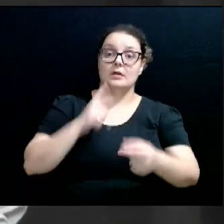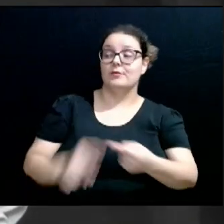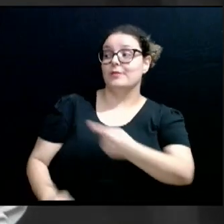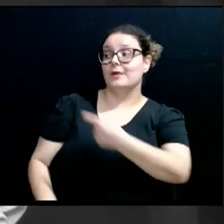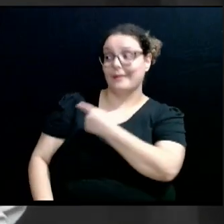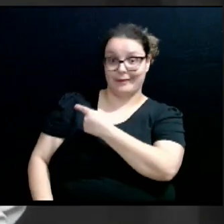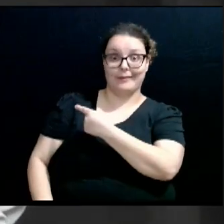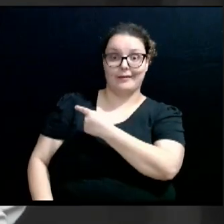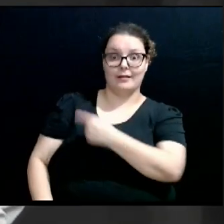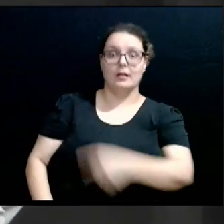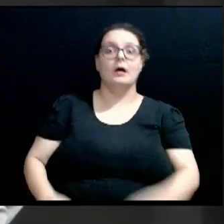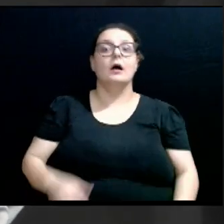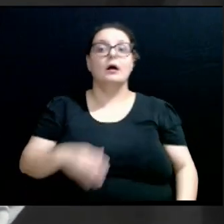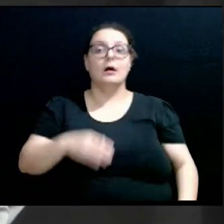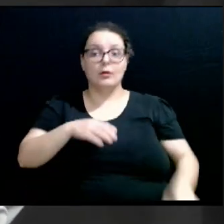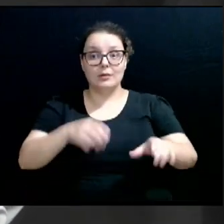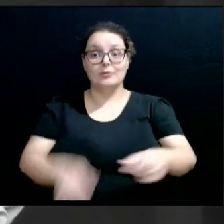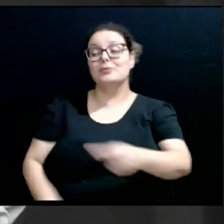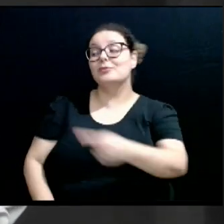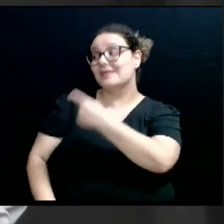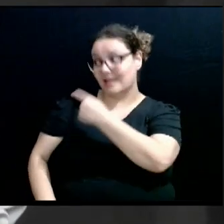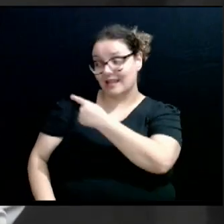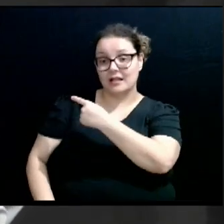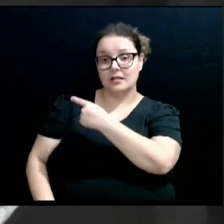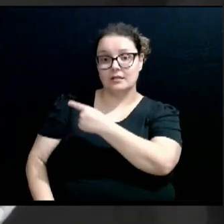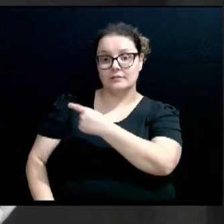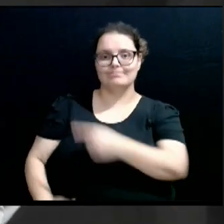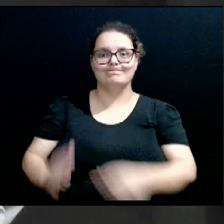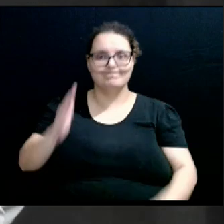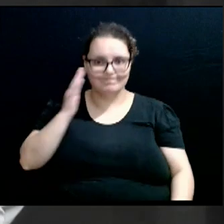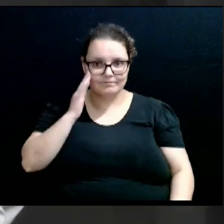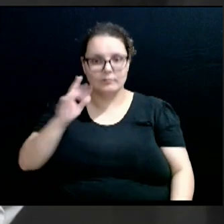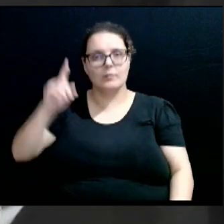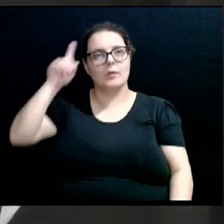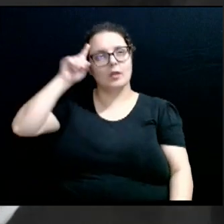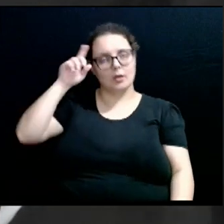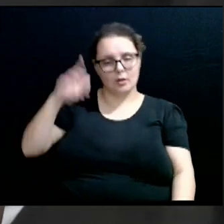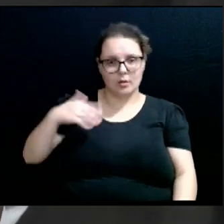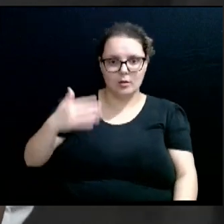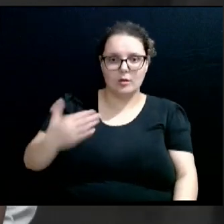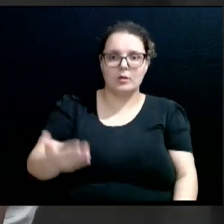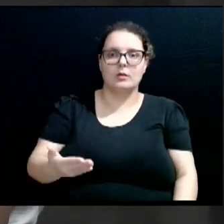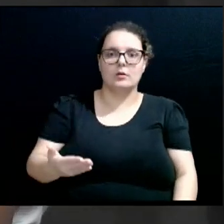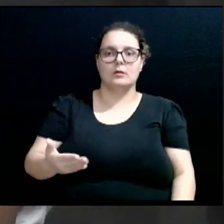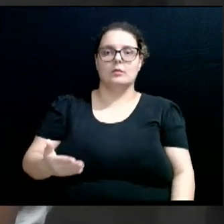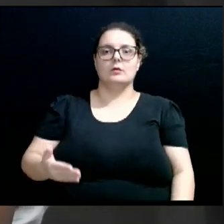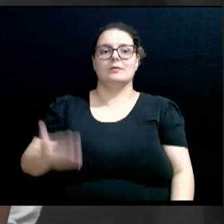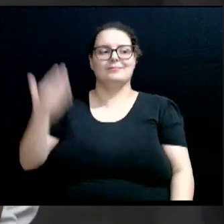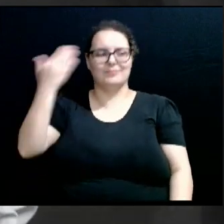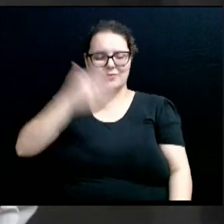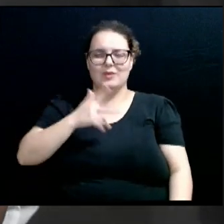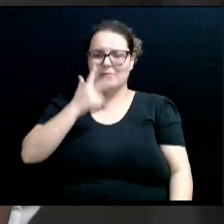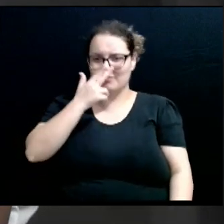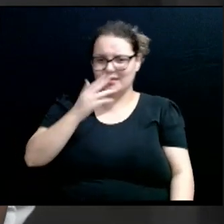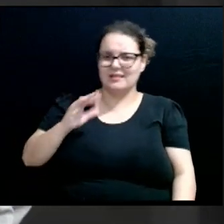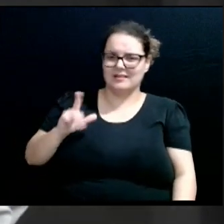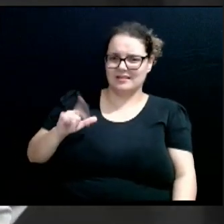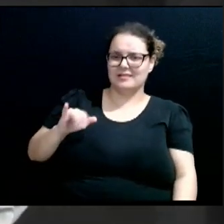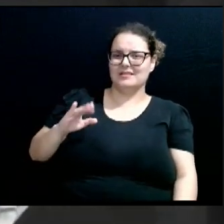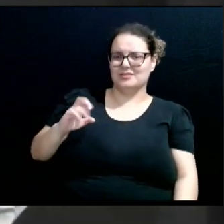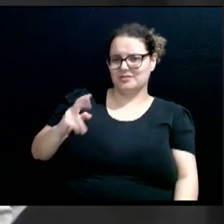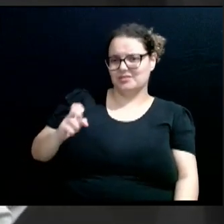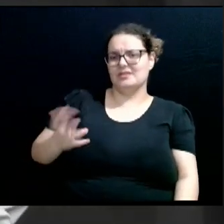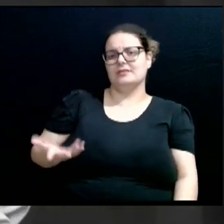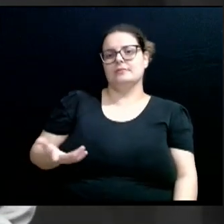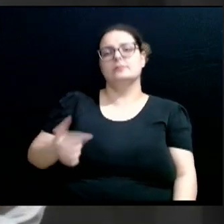ela. Entende? Então, a gente, todos os dias, nós temos que provar, parece até clichê, né? Mas nós temos que